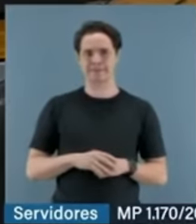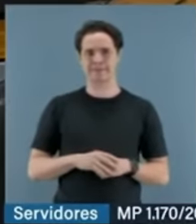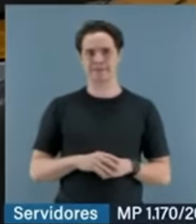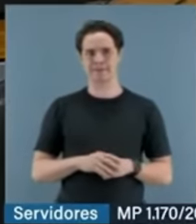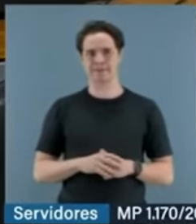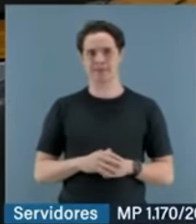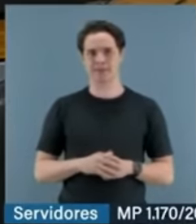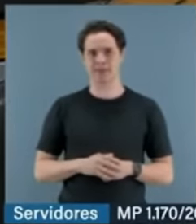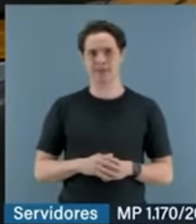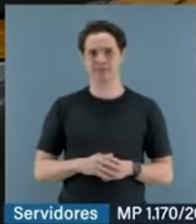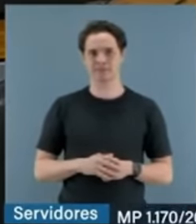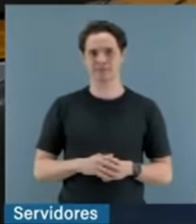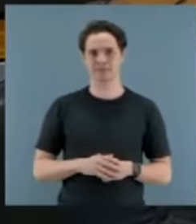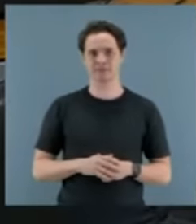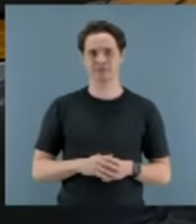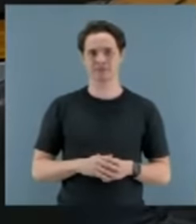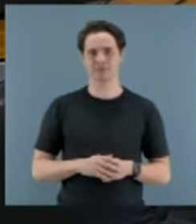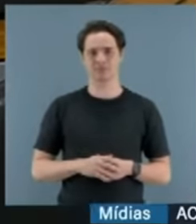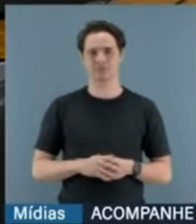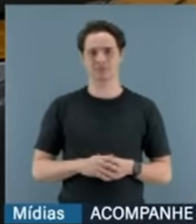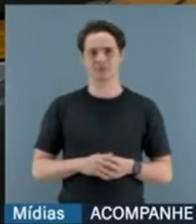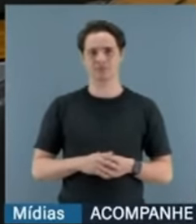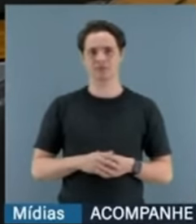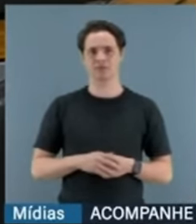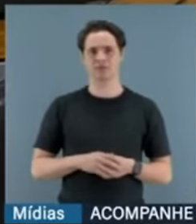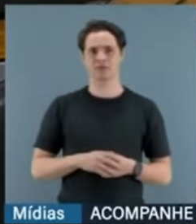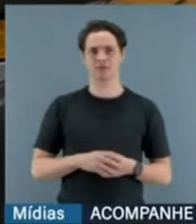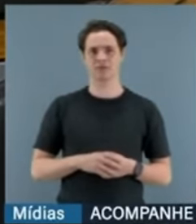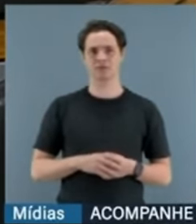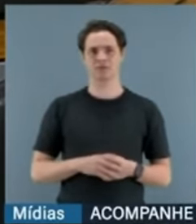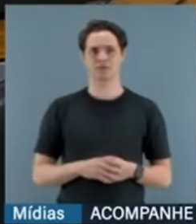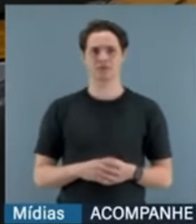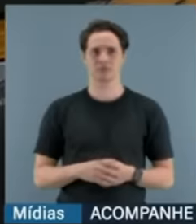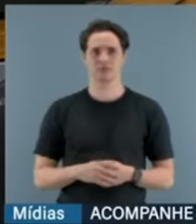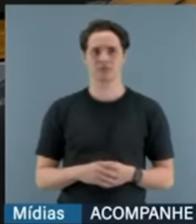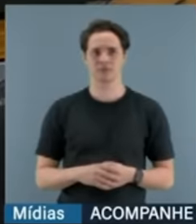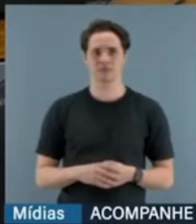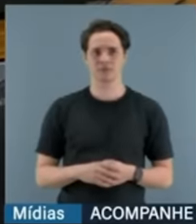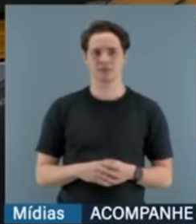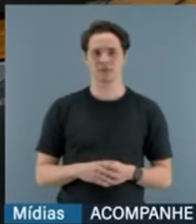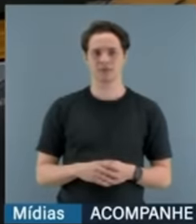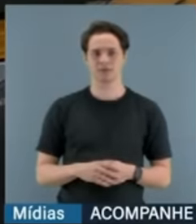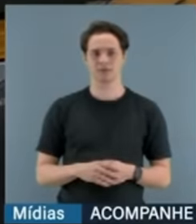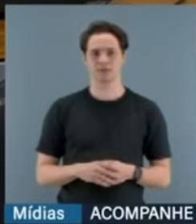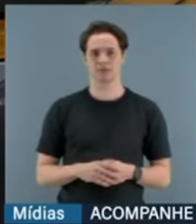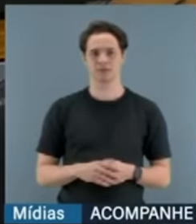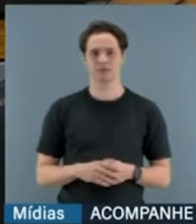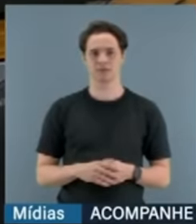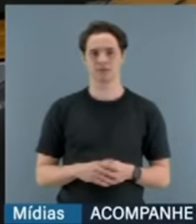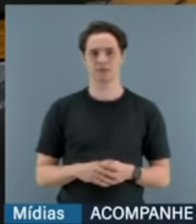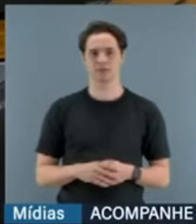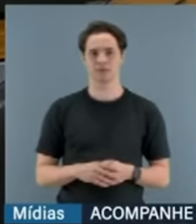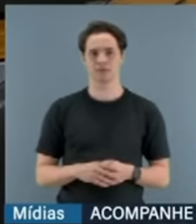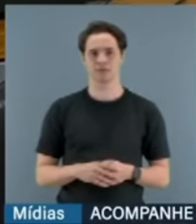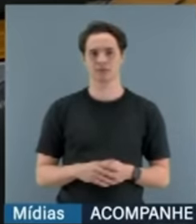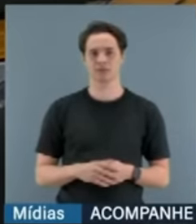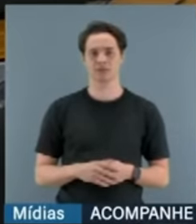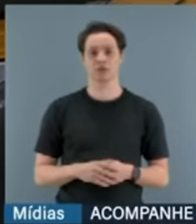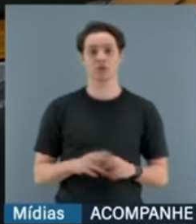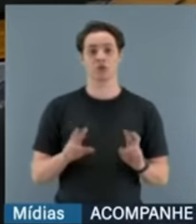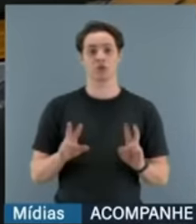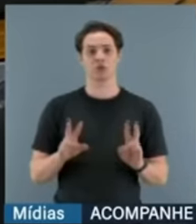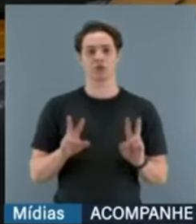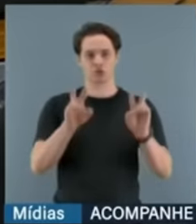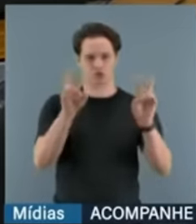No No entorno do presidente